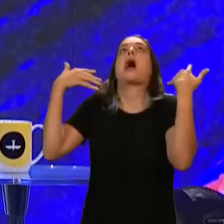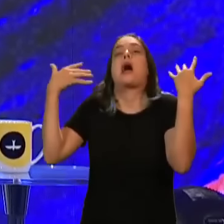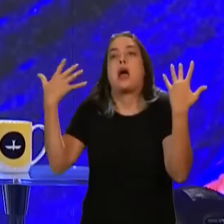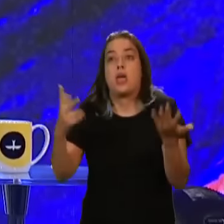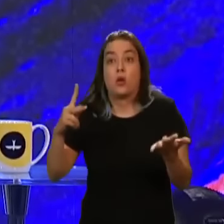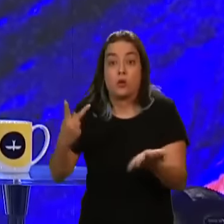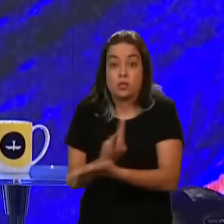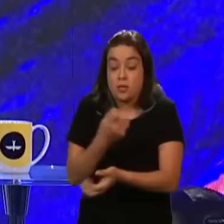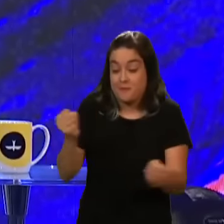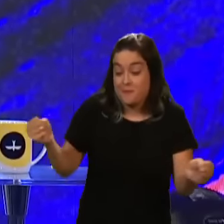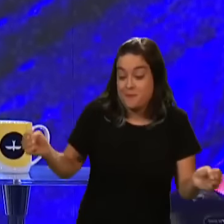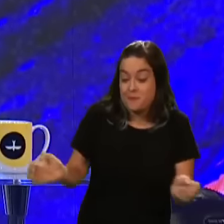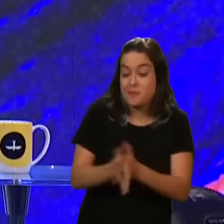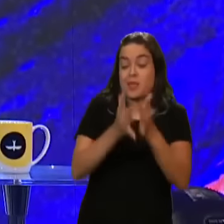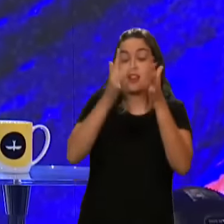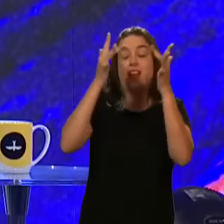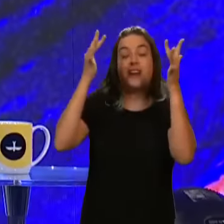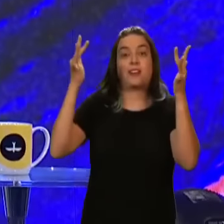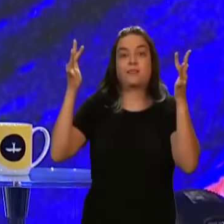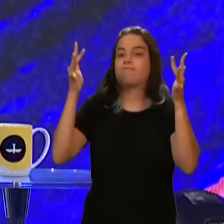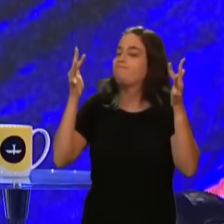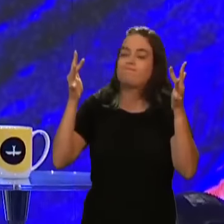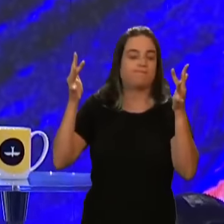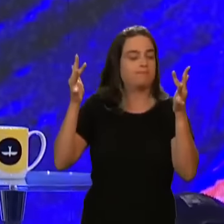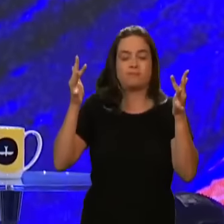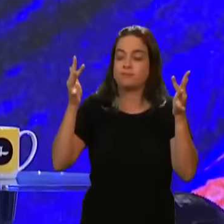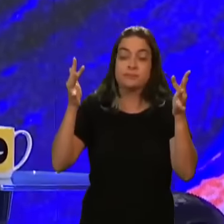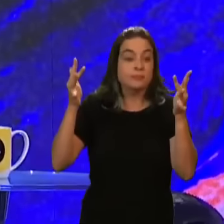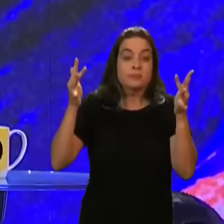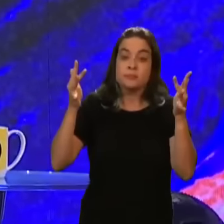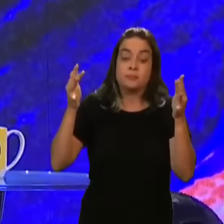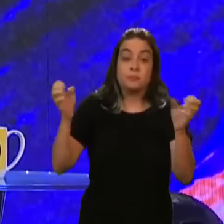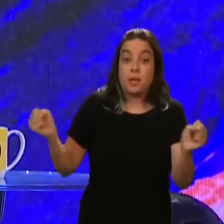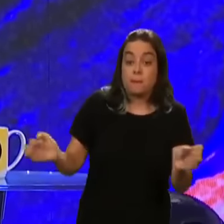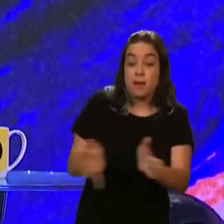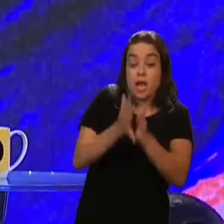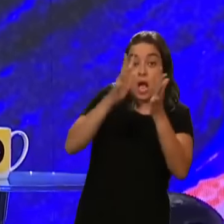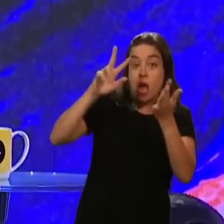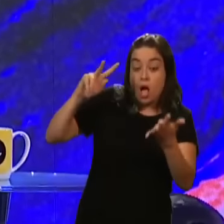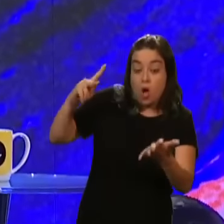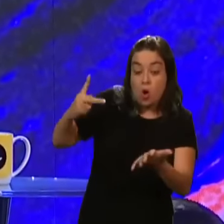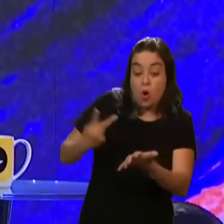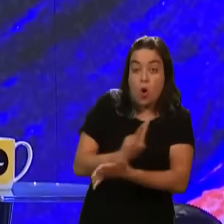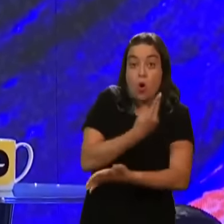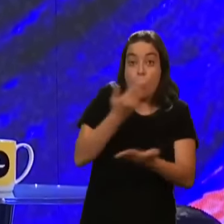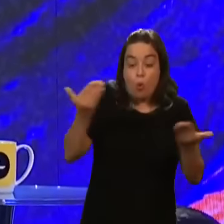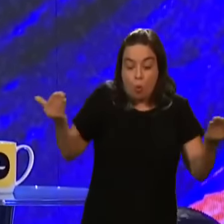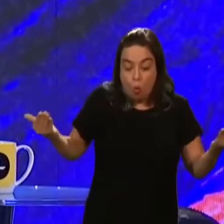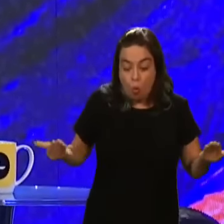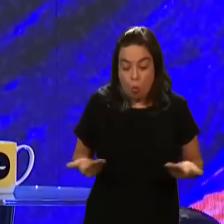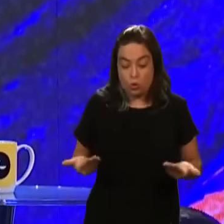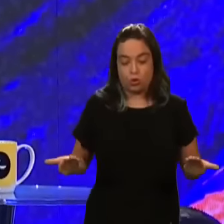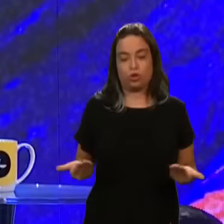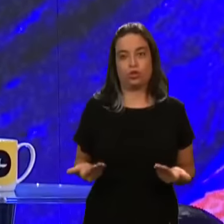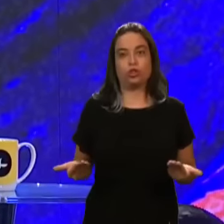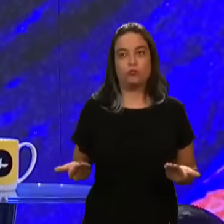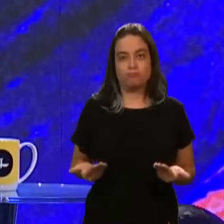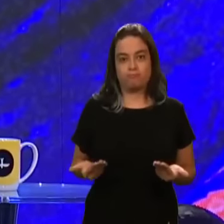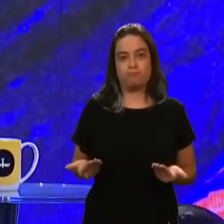o milagre vem e acontece. Não, esse milagre ele acontece no hoje e no agora.